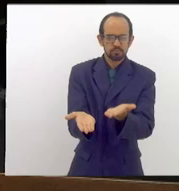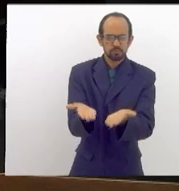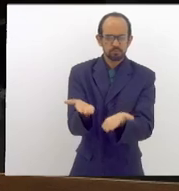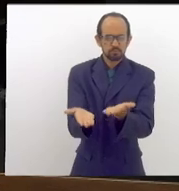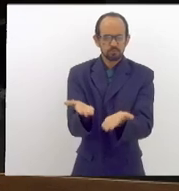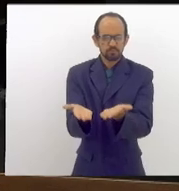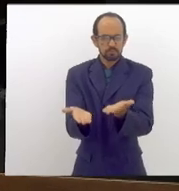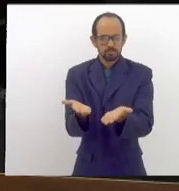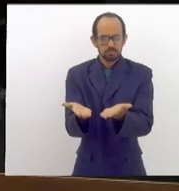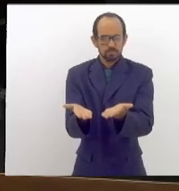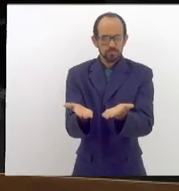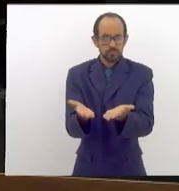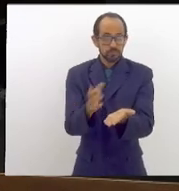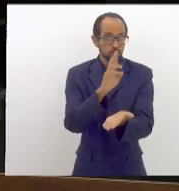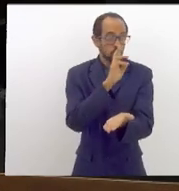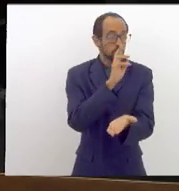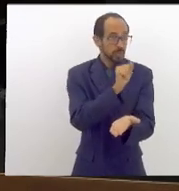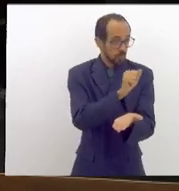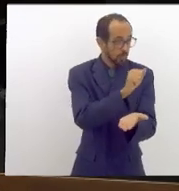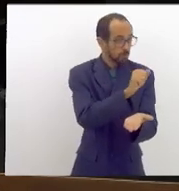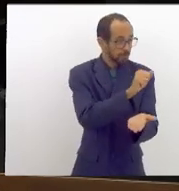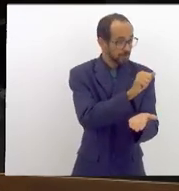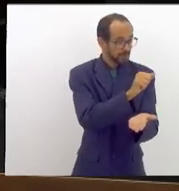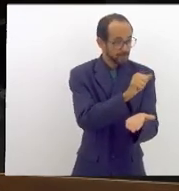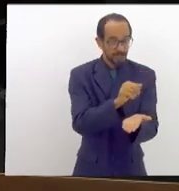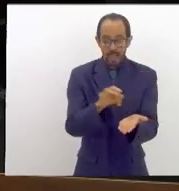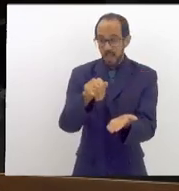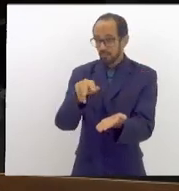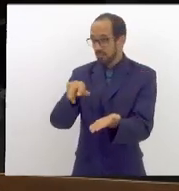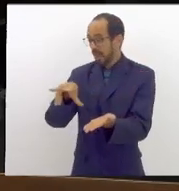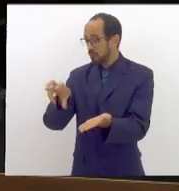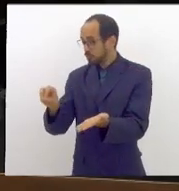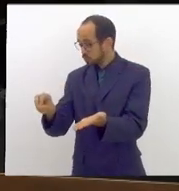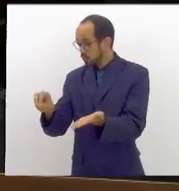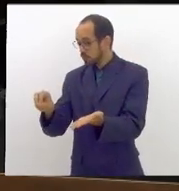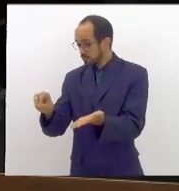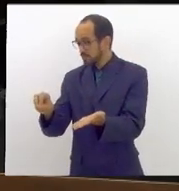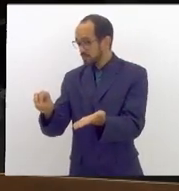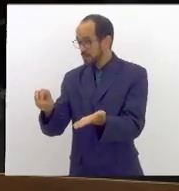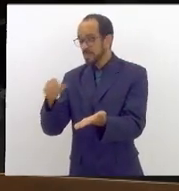de Rodrigo Amorim a Flávio Serafim